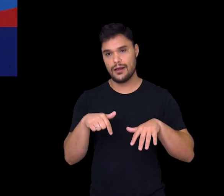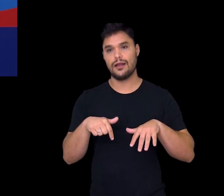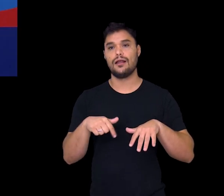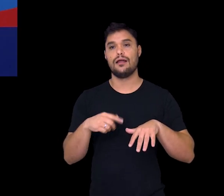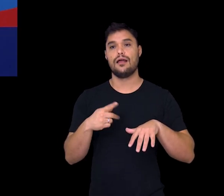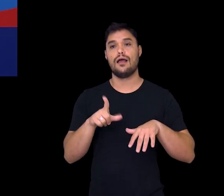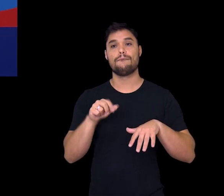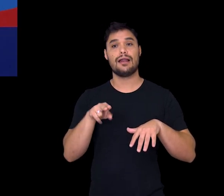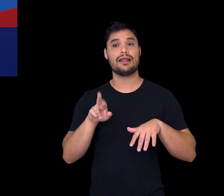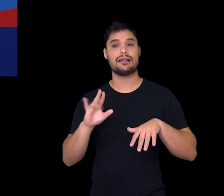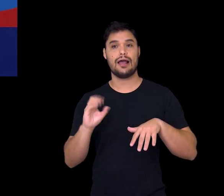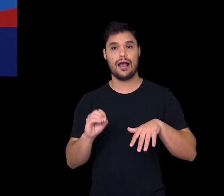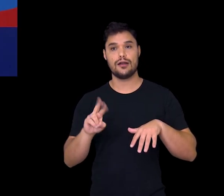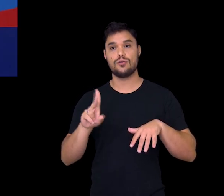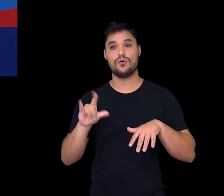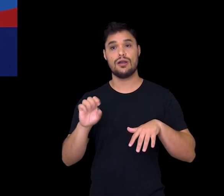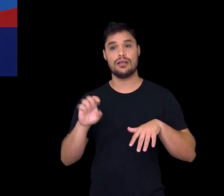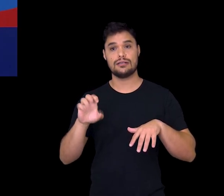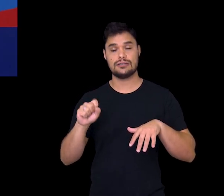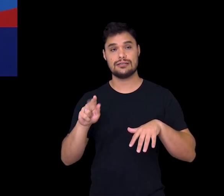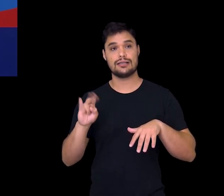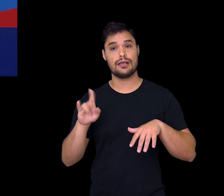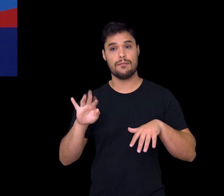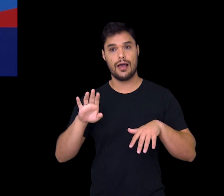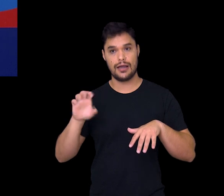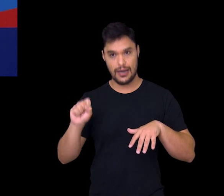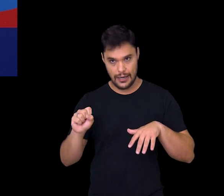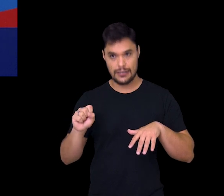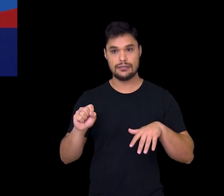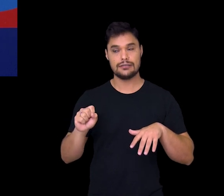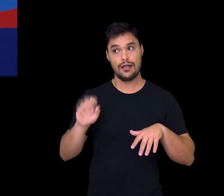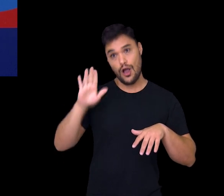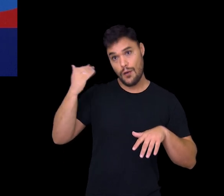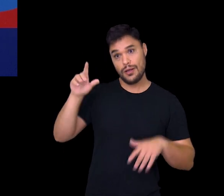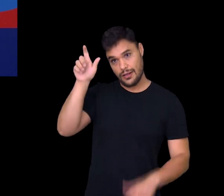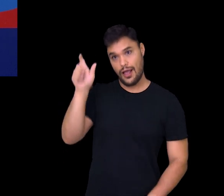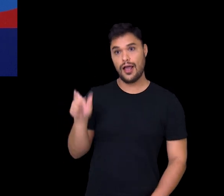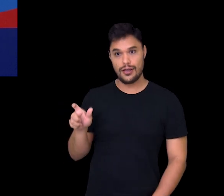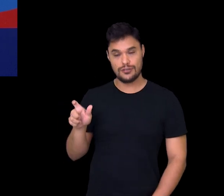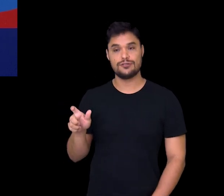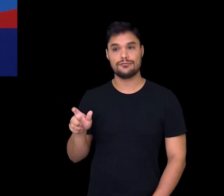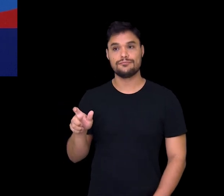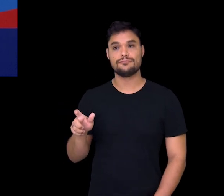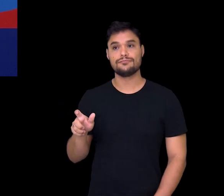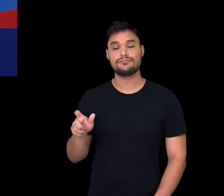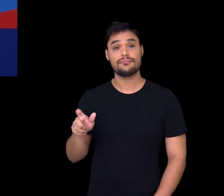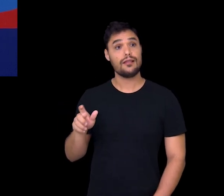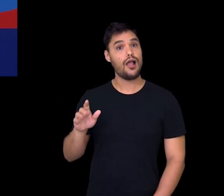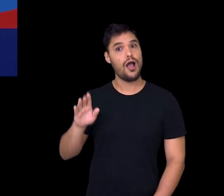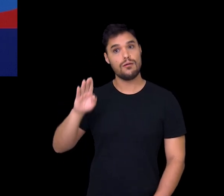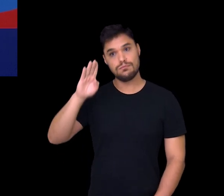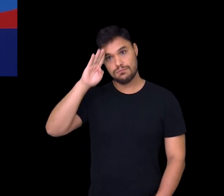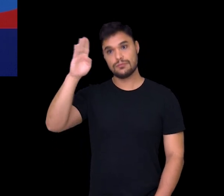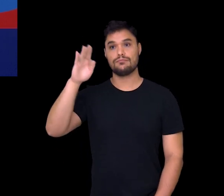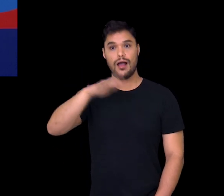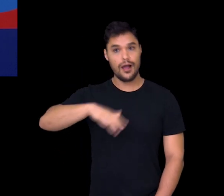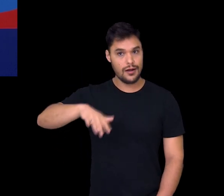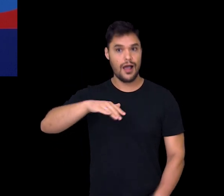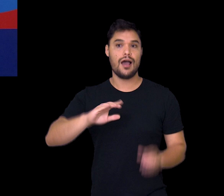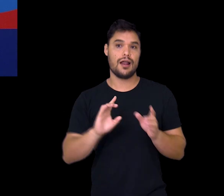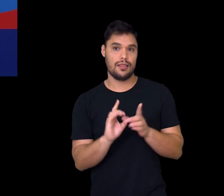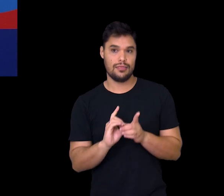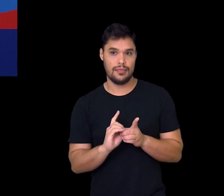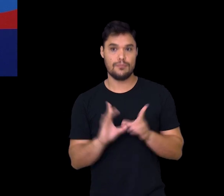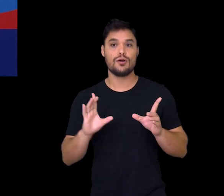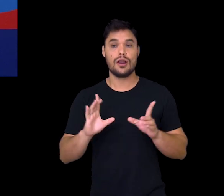hoje é batizado em homenagem ao grande Ulisses Guimarães, doutor da democracia, né? O responsável pela Constituição